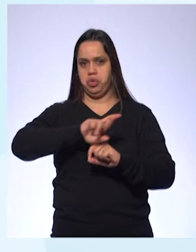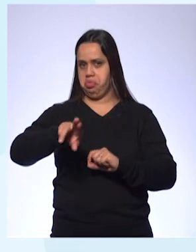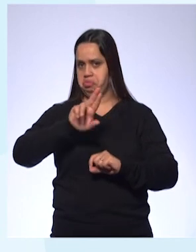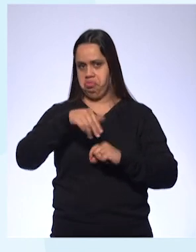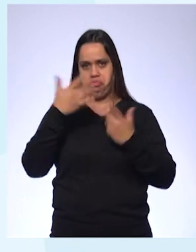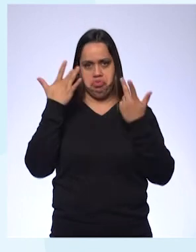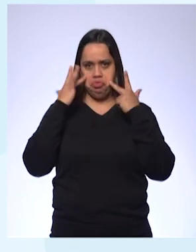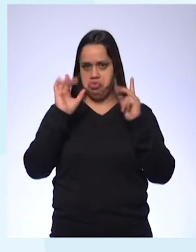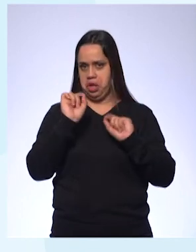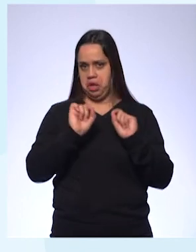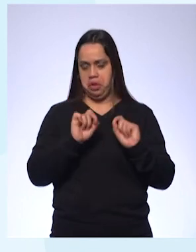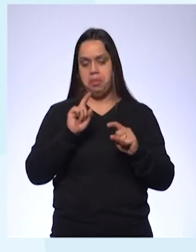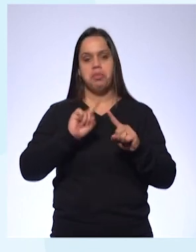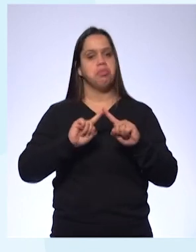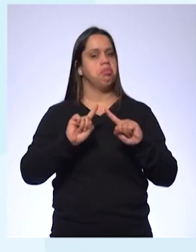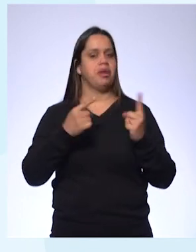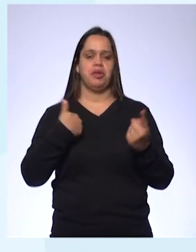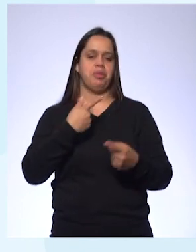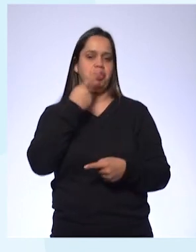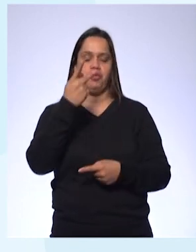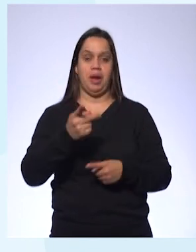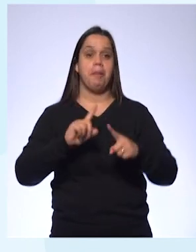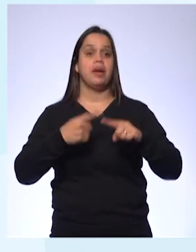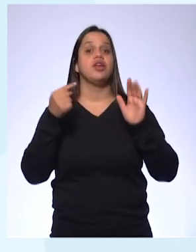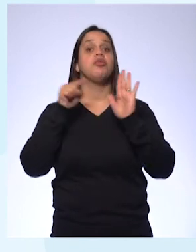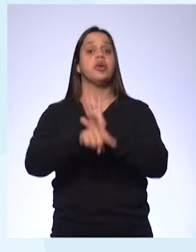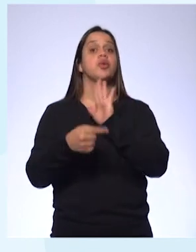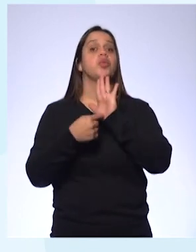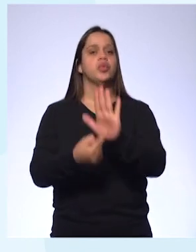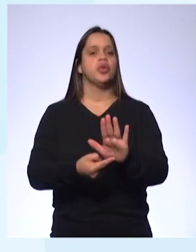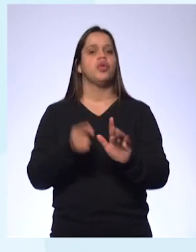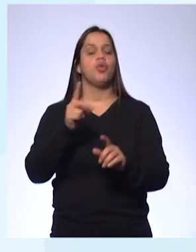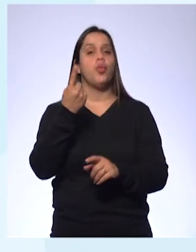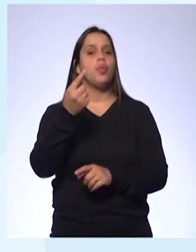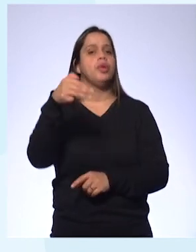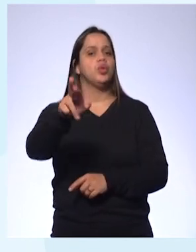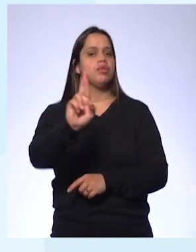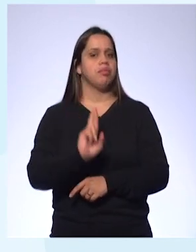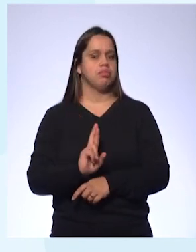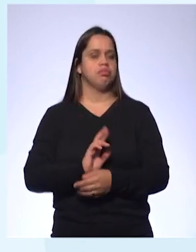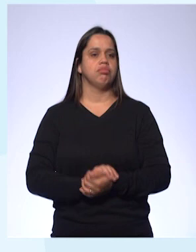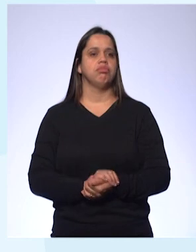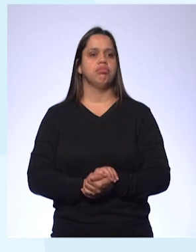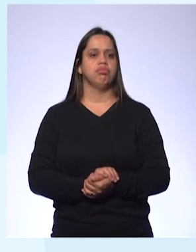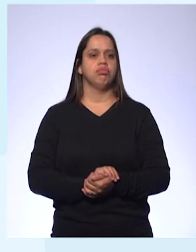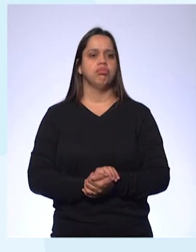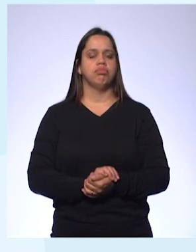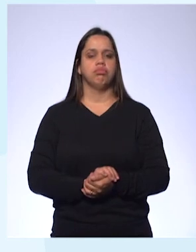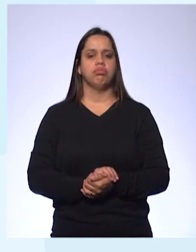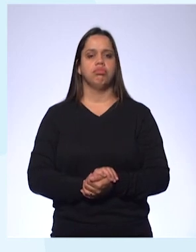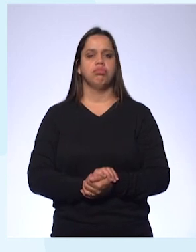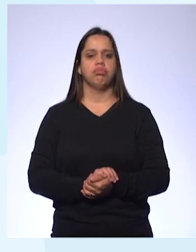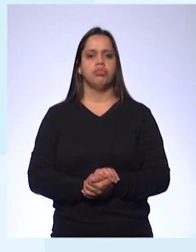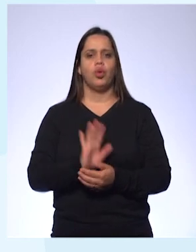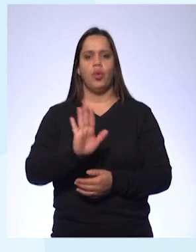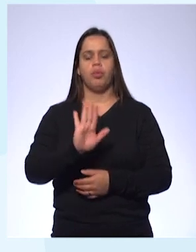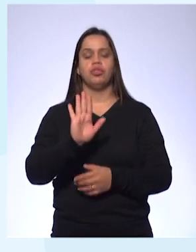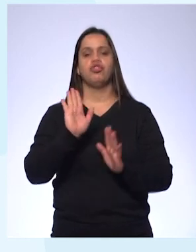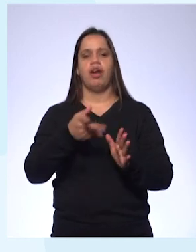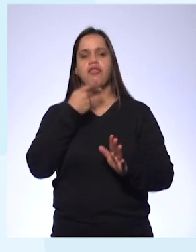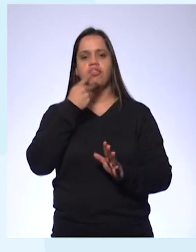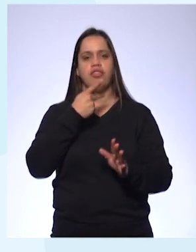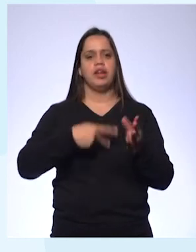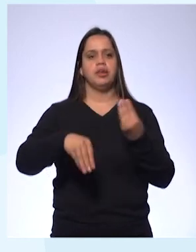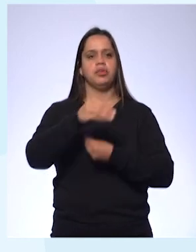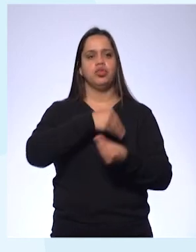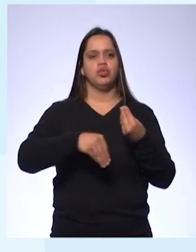falar, a gente vai para esta pergunta para você. Ó. Em 1 minuto você vai responder. Eu já falei da heterogênea, pode ir